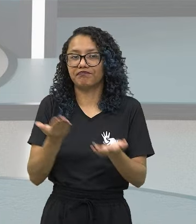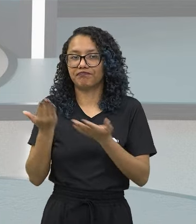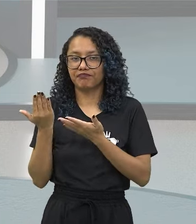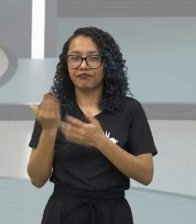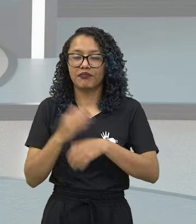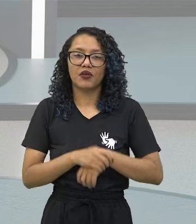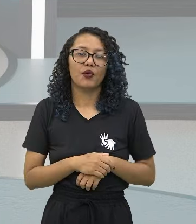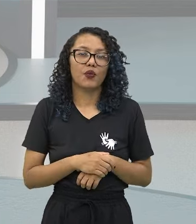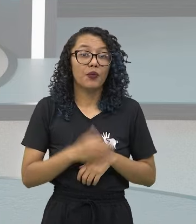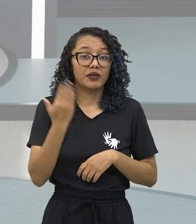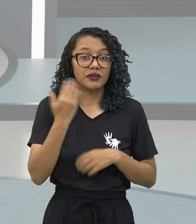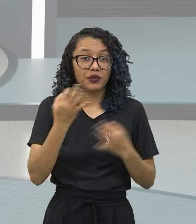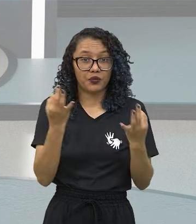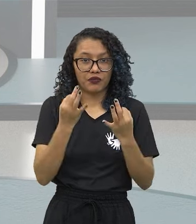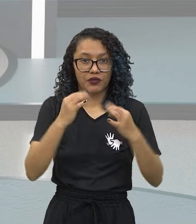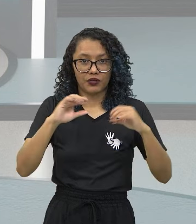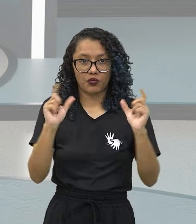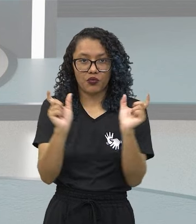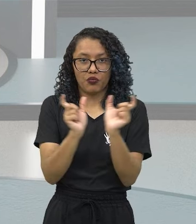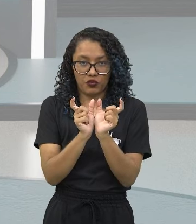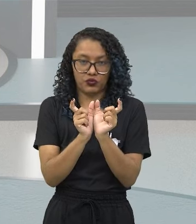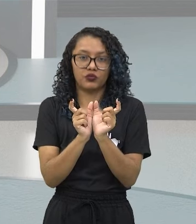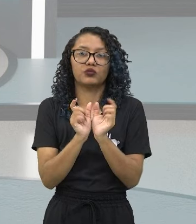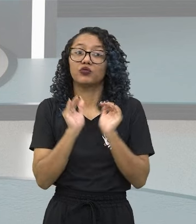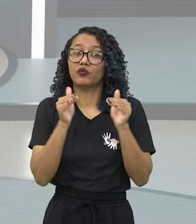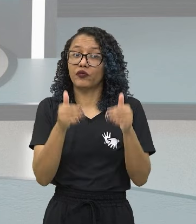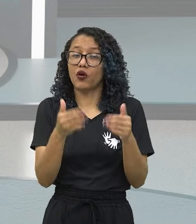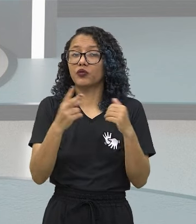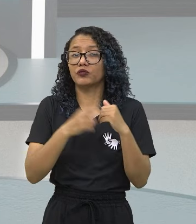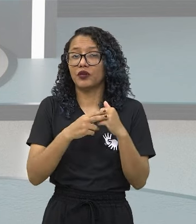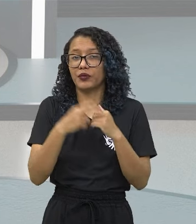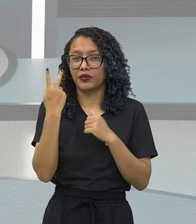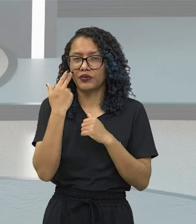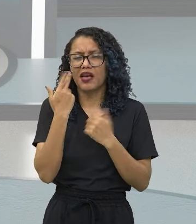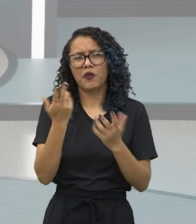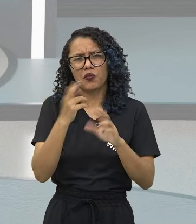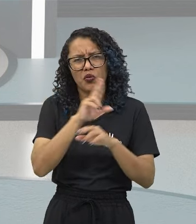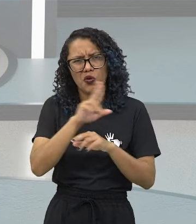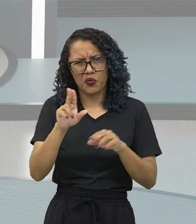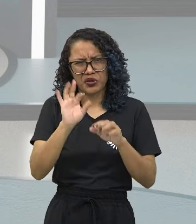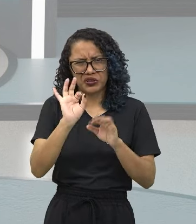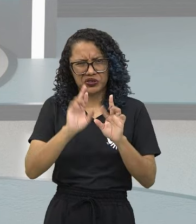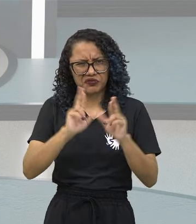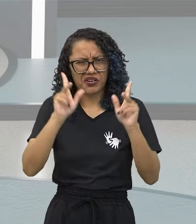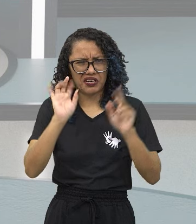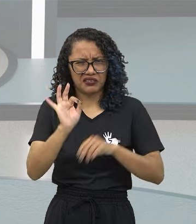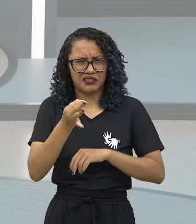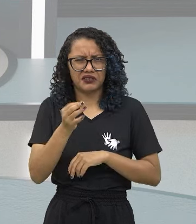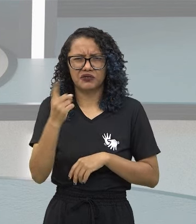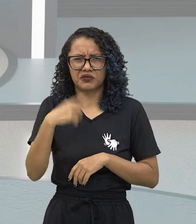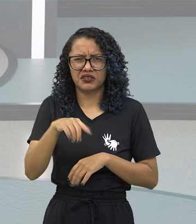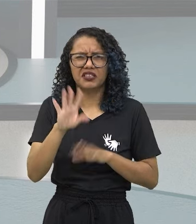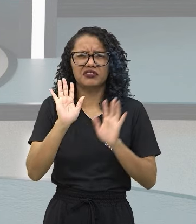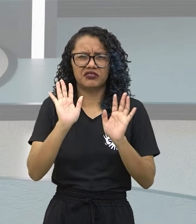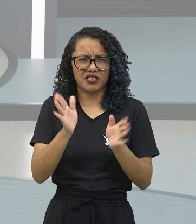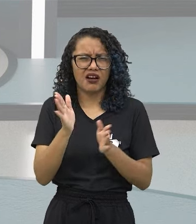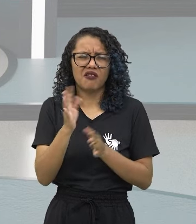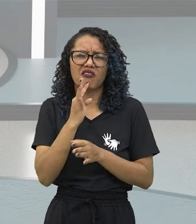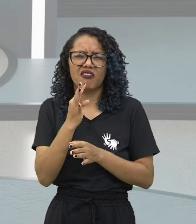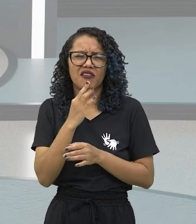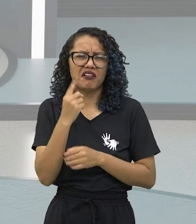os verbos regulares. Mas que nome diferente! Alguém já ouviu falar em